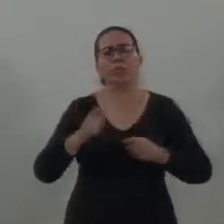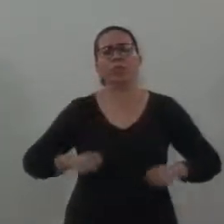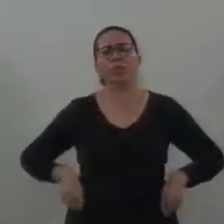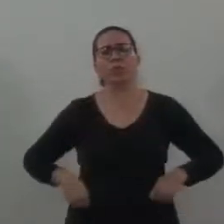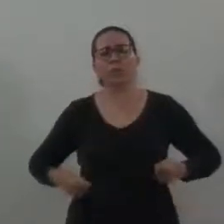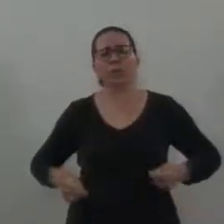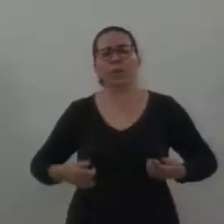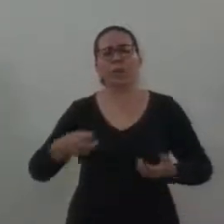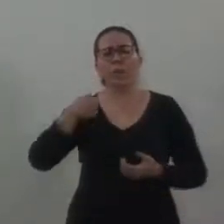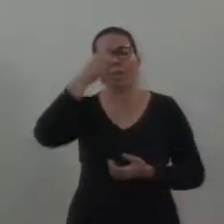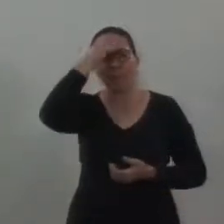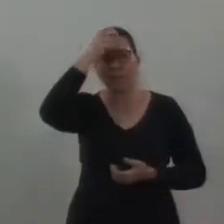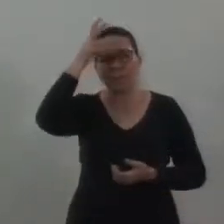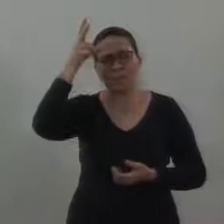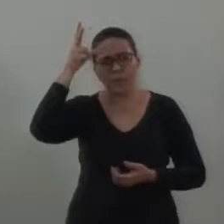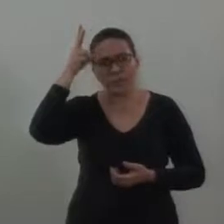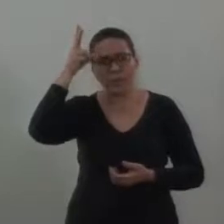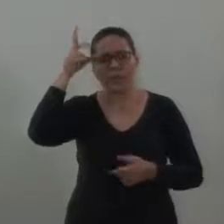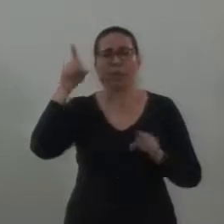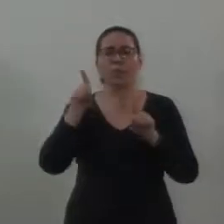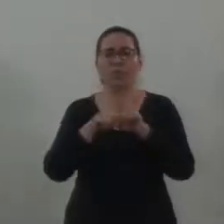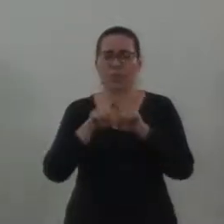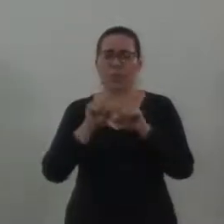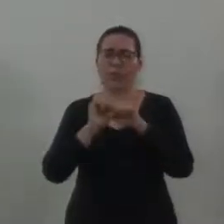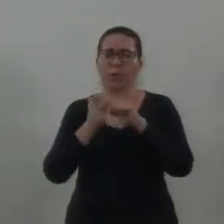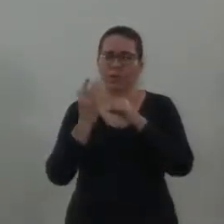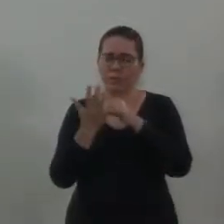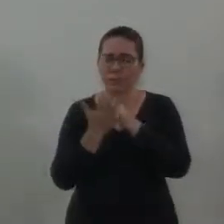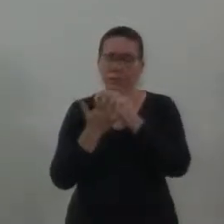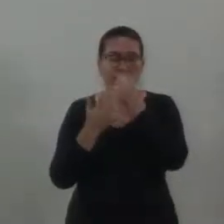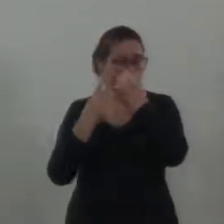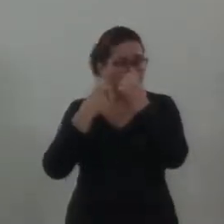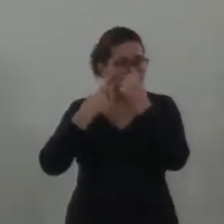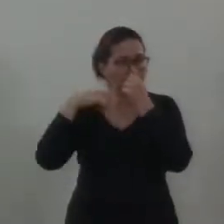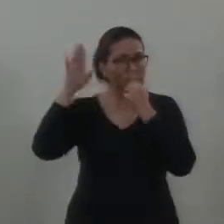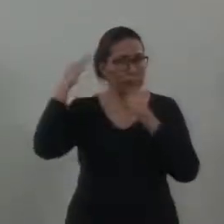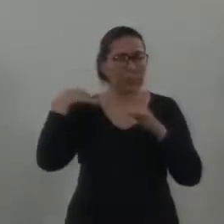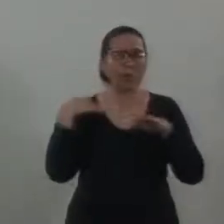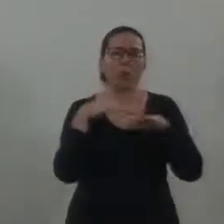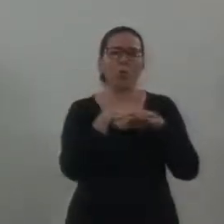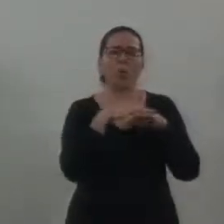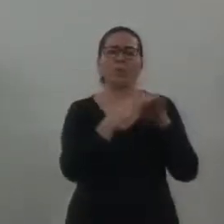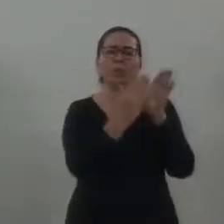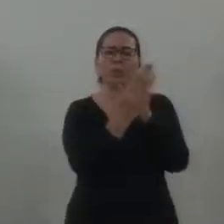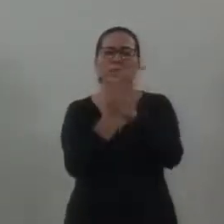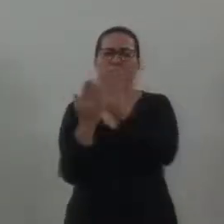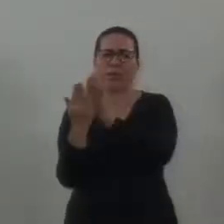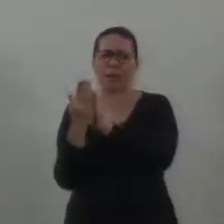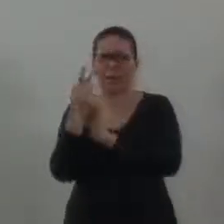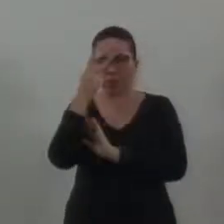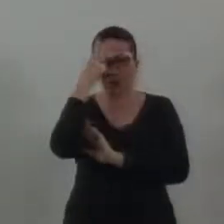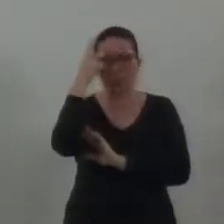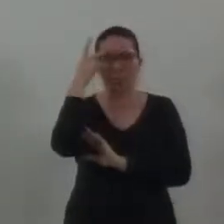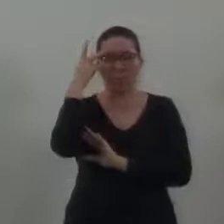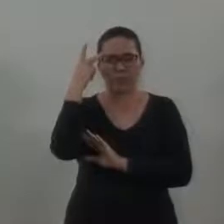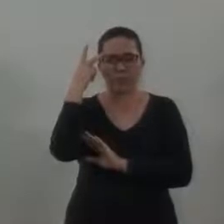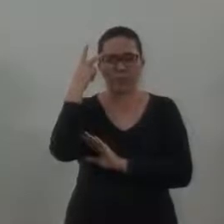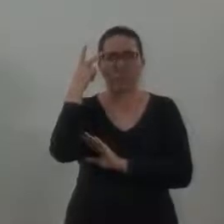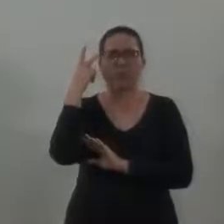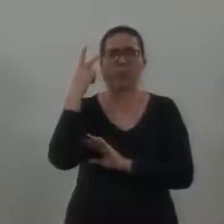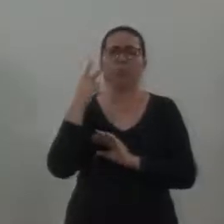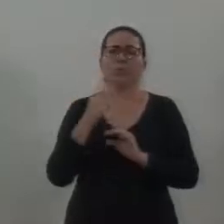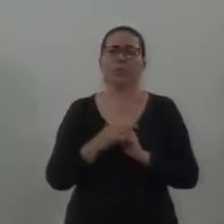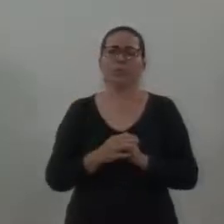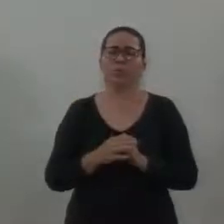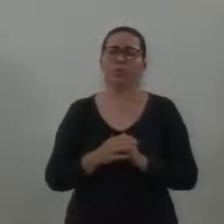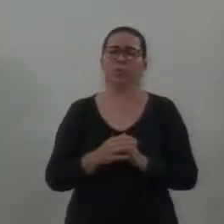do município e a questão da Covid. Falei com algumas pessoas semana passada, inclusive algumas pessoas do próprio governo que me